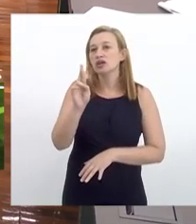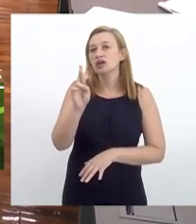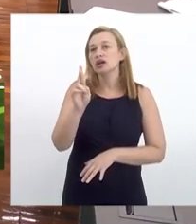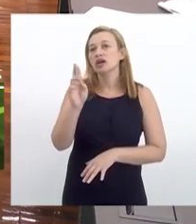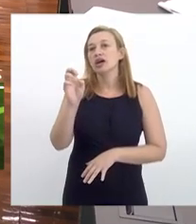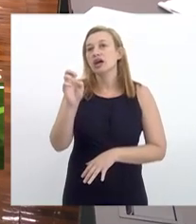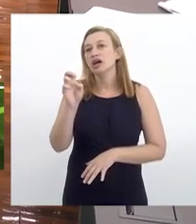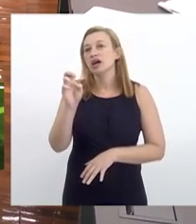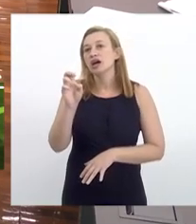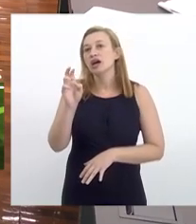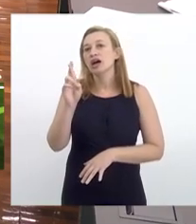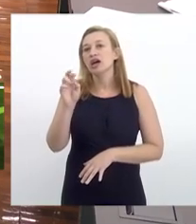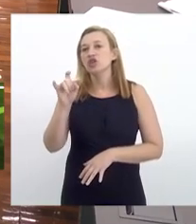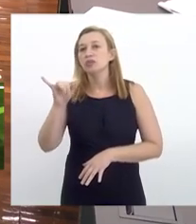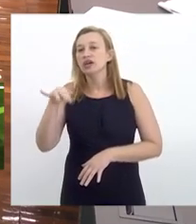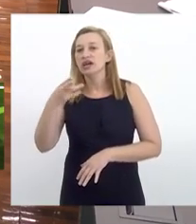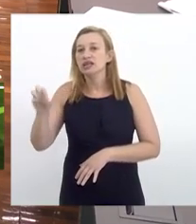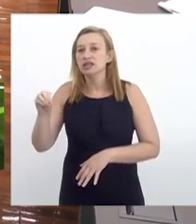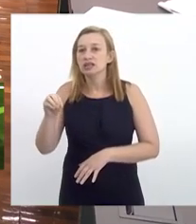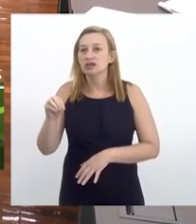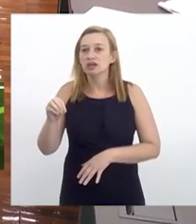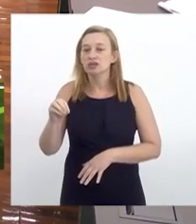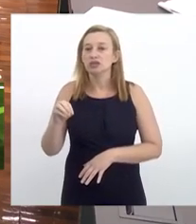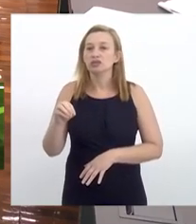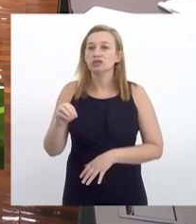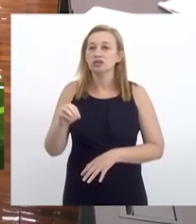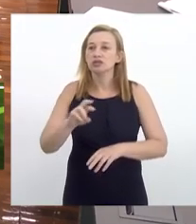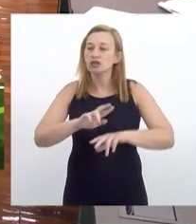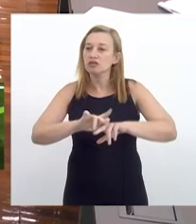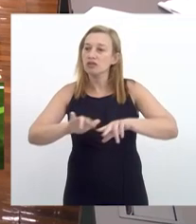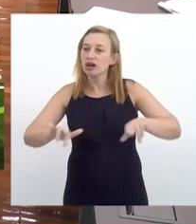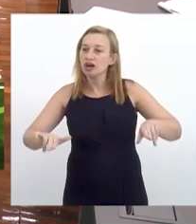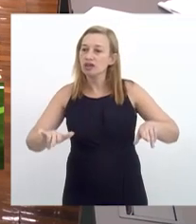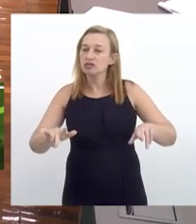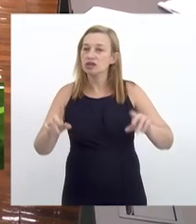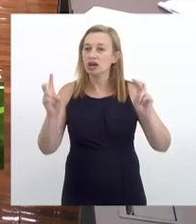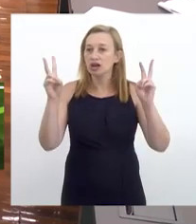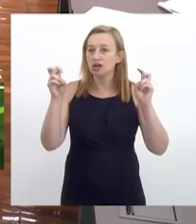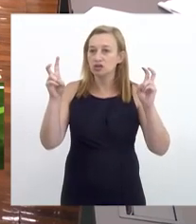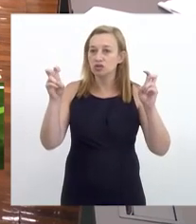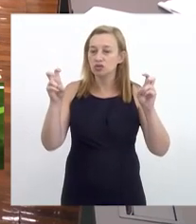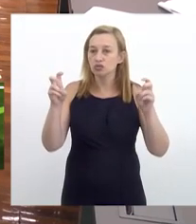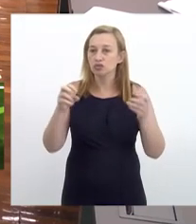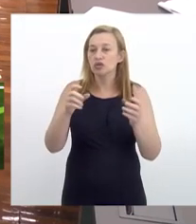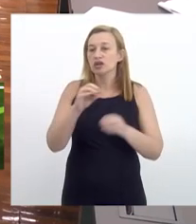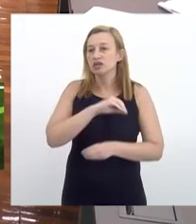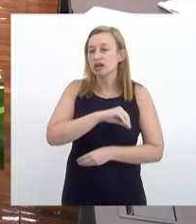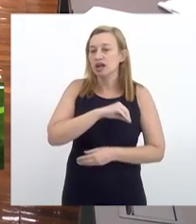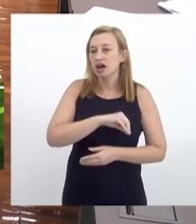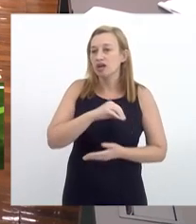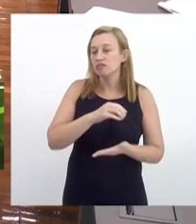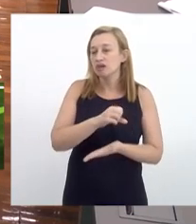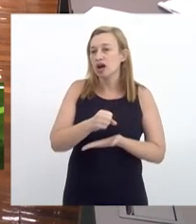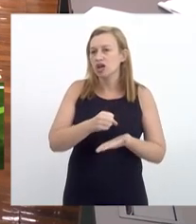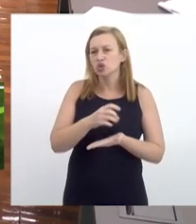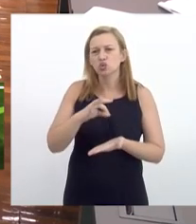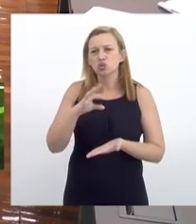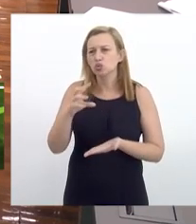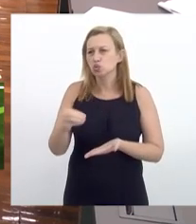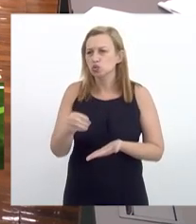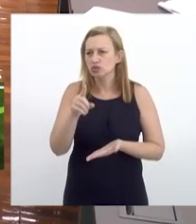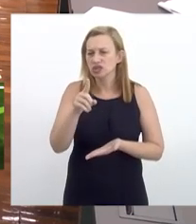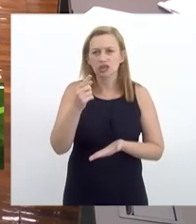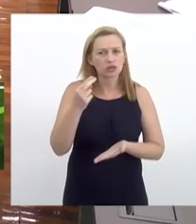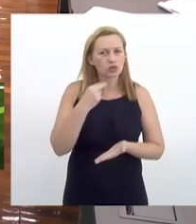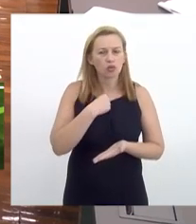composição De vários Vários itens Salário base Triênio Tudo aquilo Que Você não pode